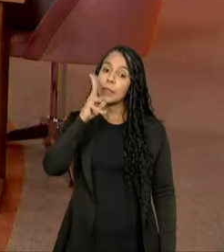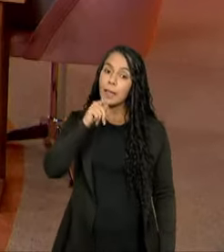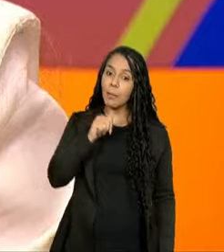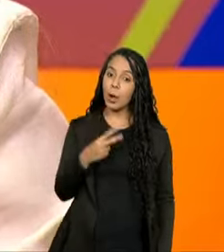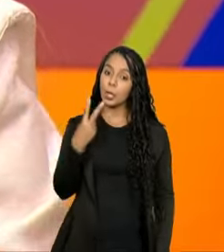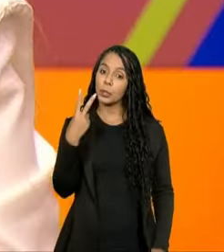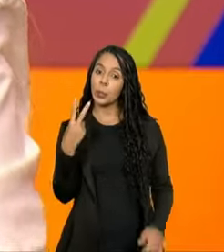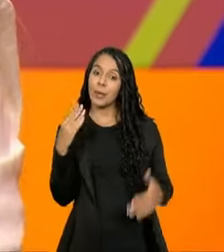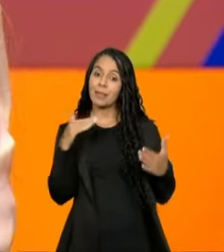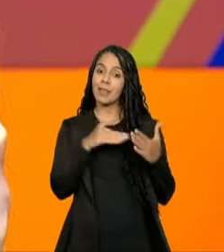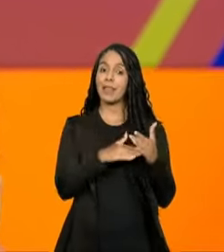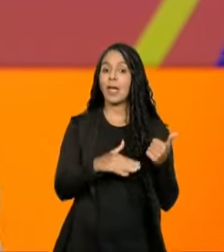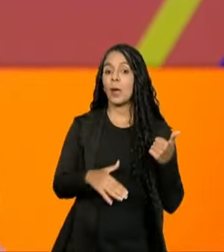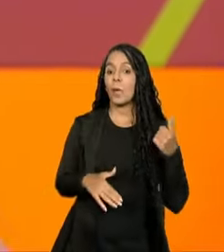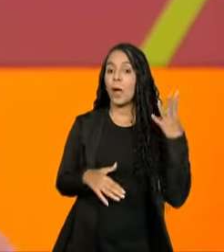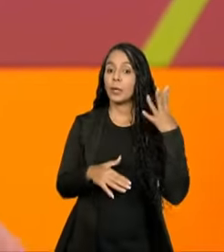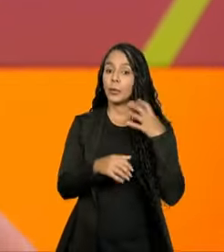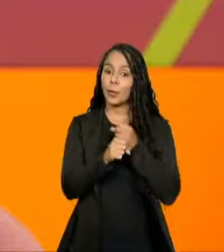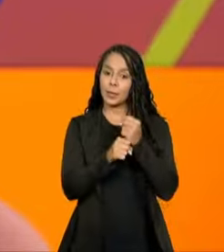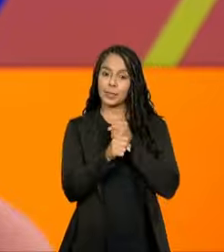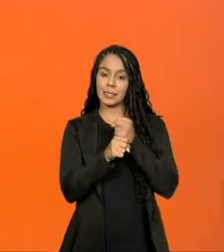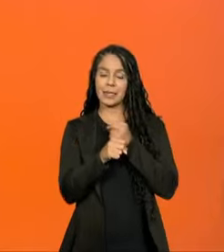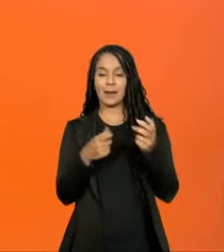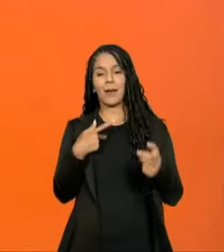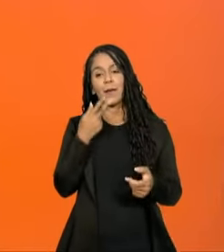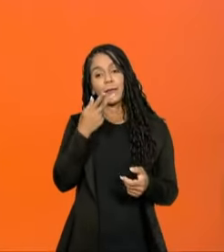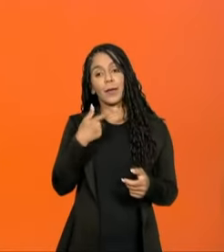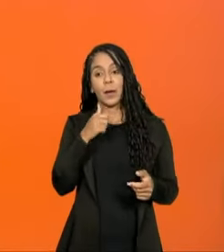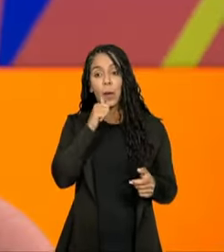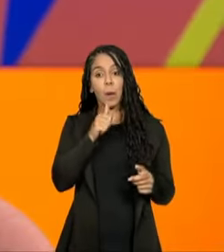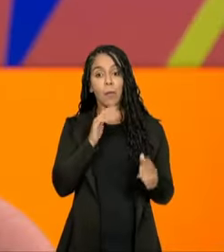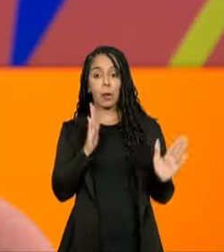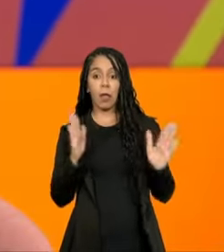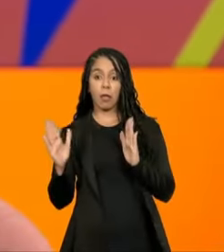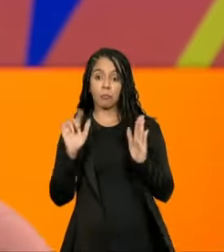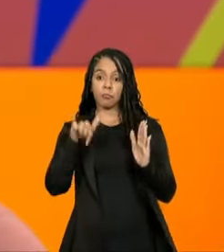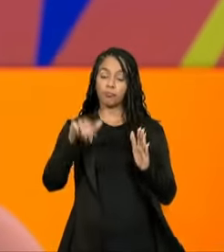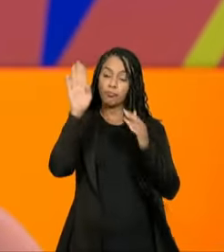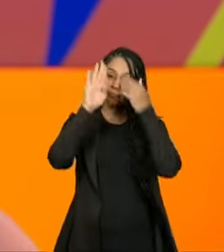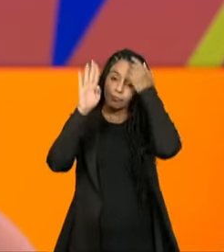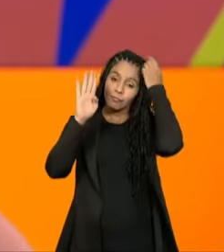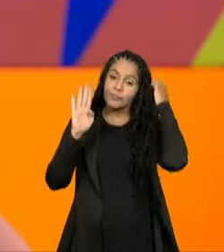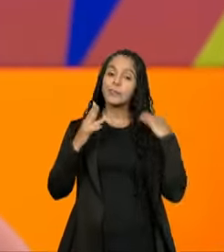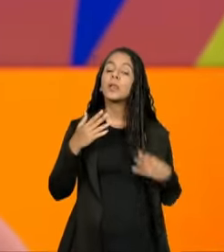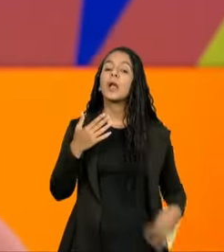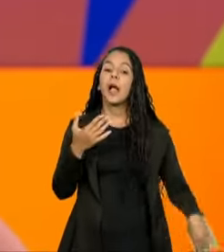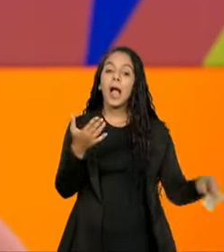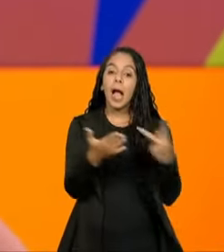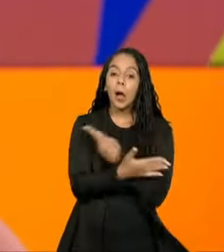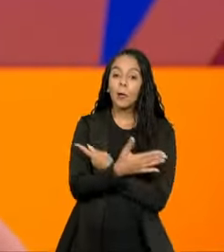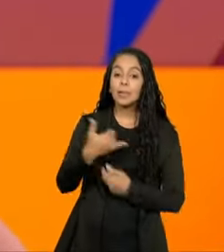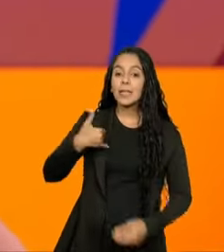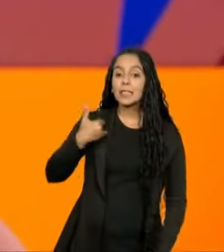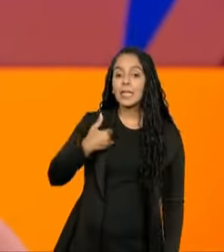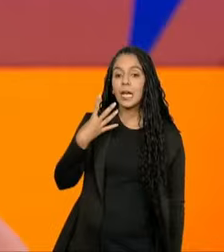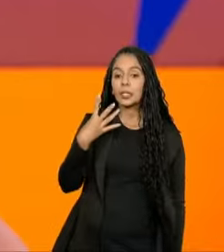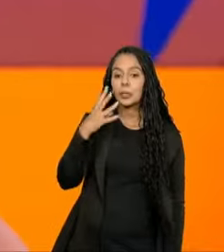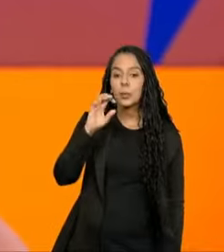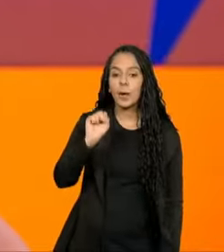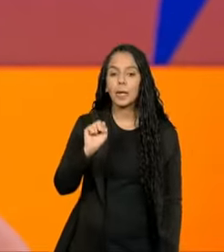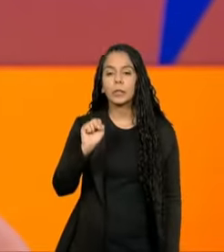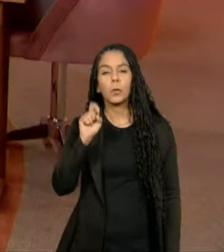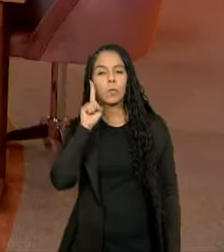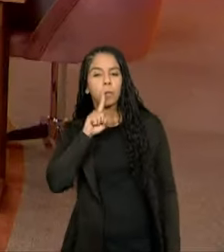Então, faz as contas. Se a gente está falando que, em média, a mulher entra na menopausa, Brasil, né? A menopausa dela acontece com 48, Estados